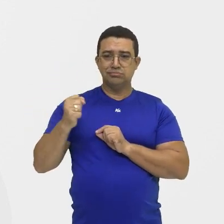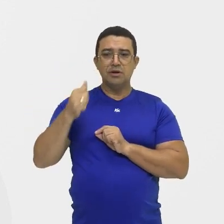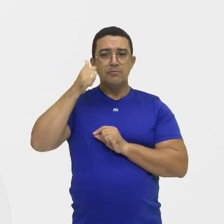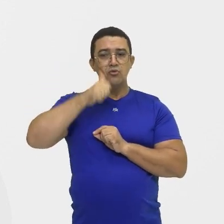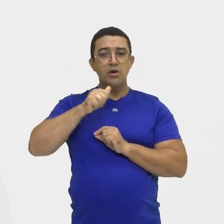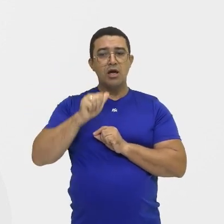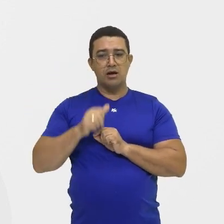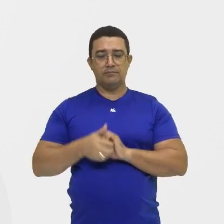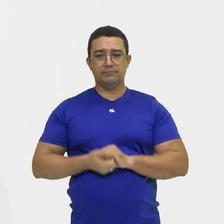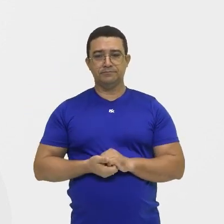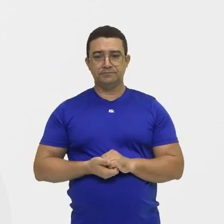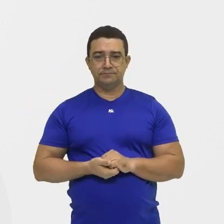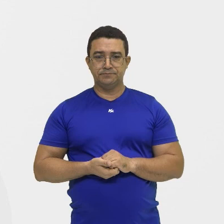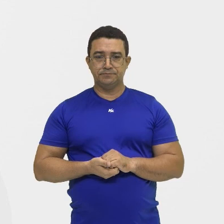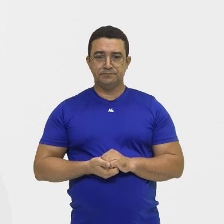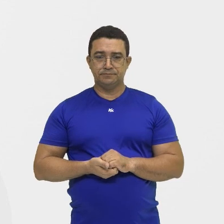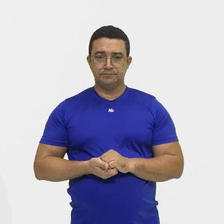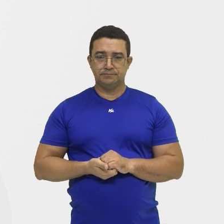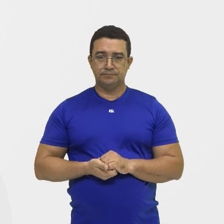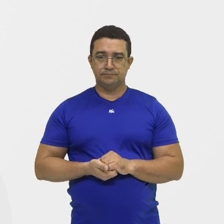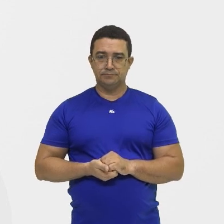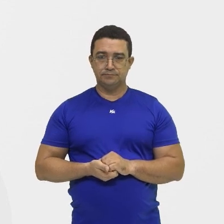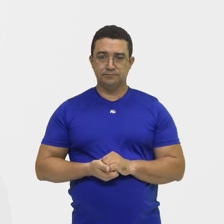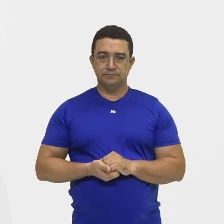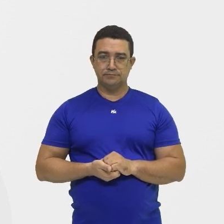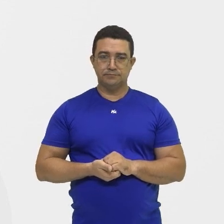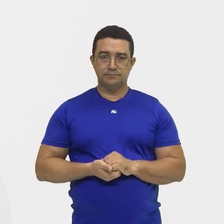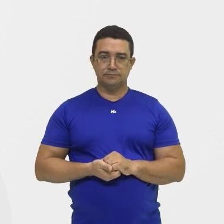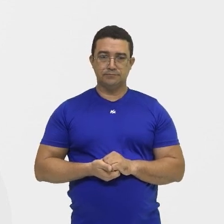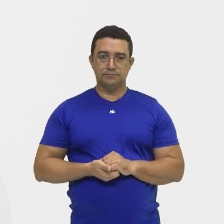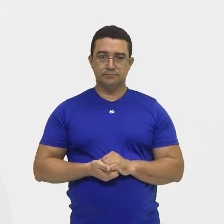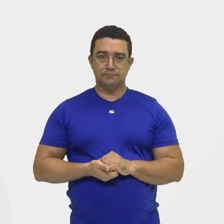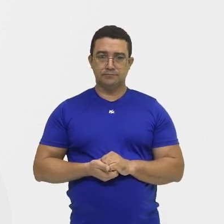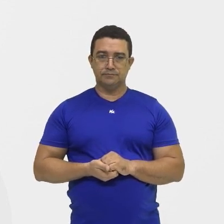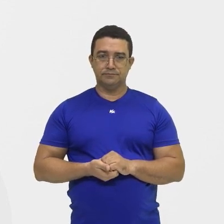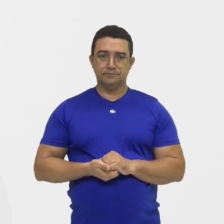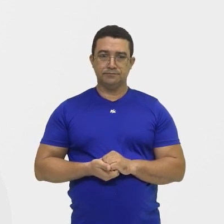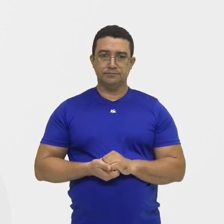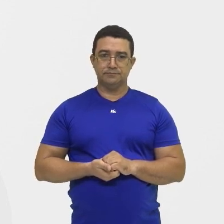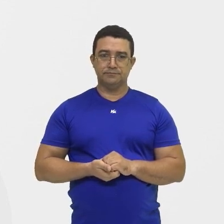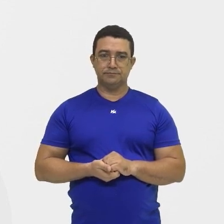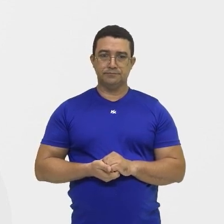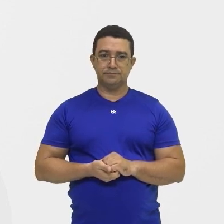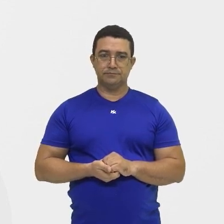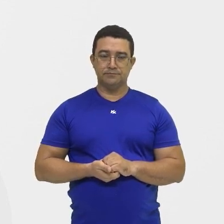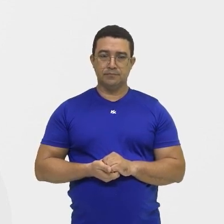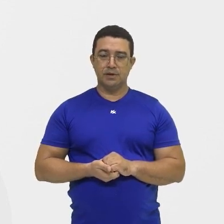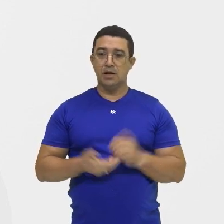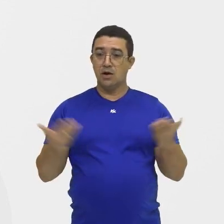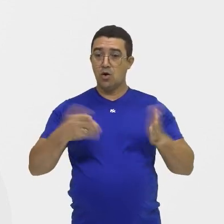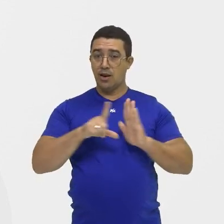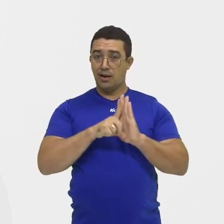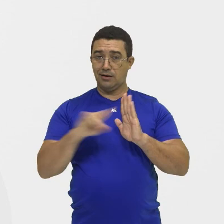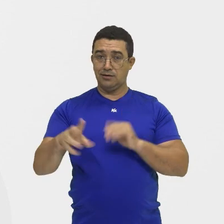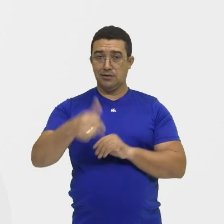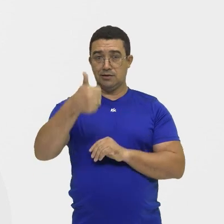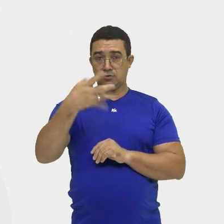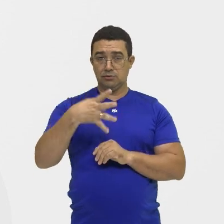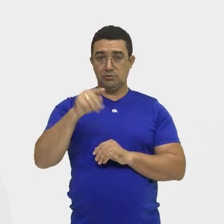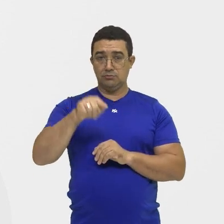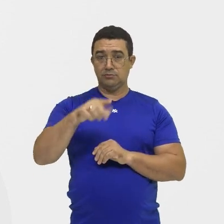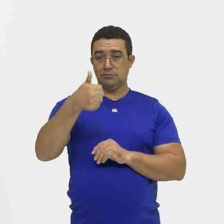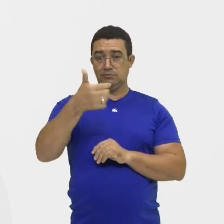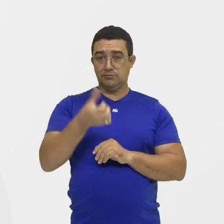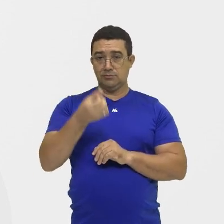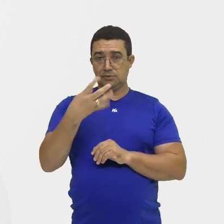está bem específico. Vamos ver um pouco mais da Lei 14.164. O que ela vai alterar? A Lei